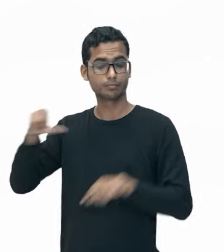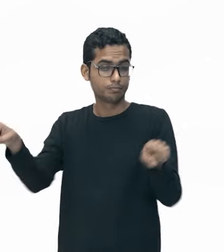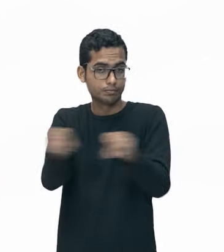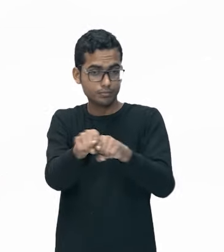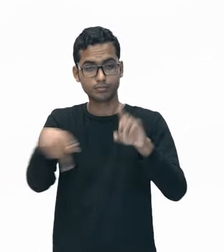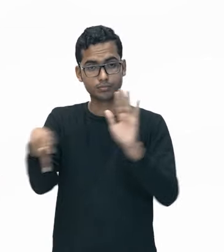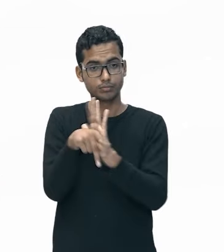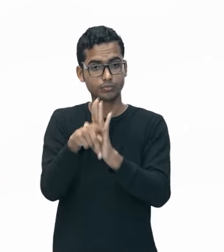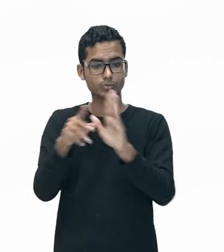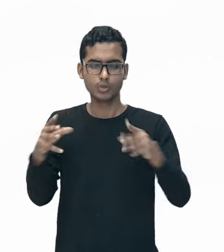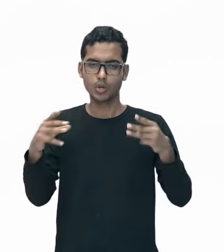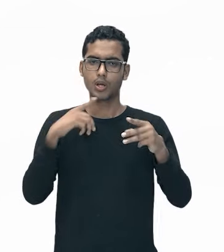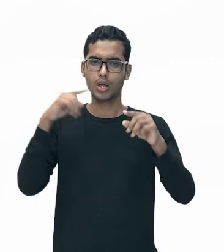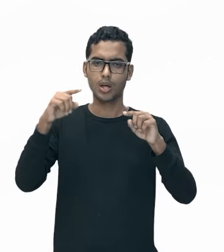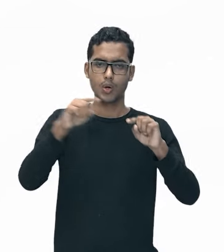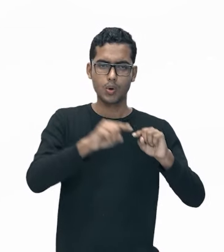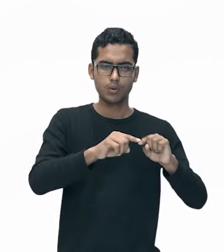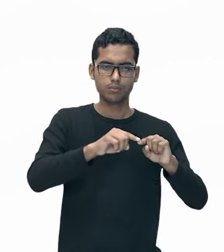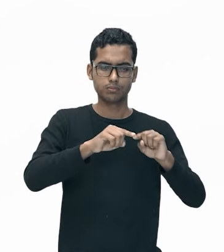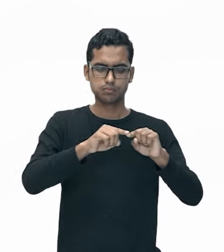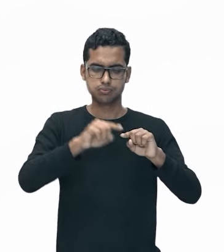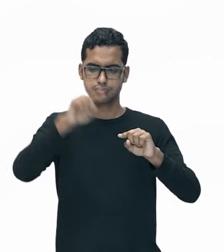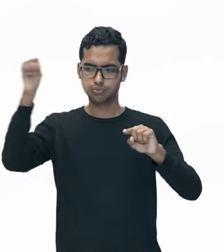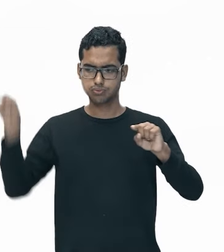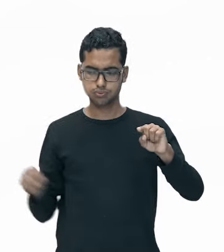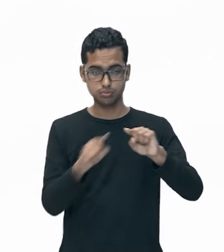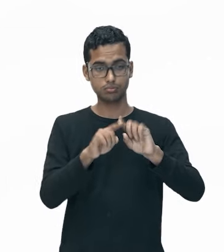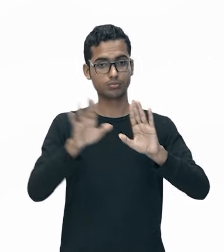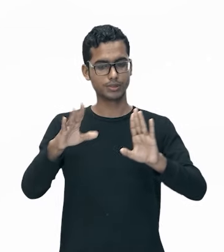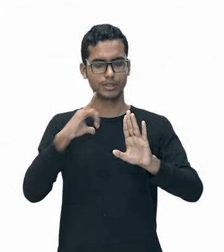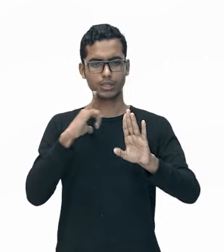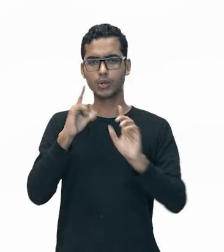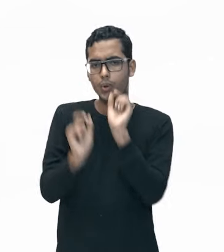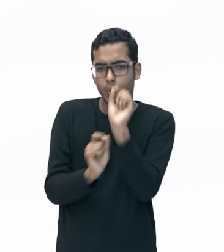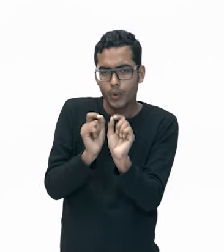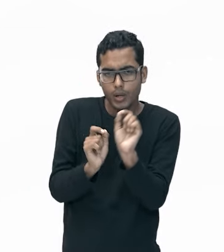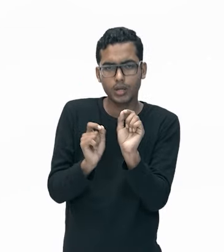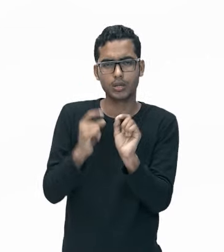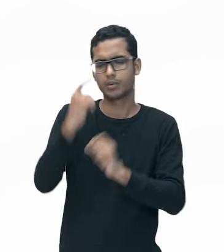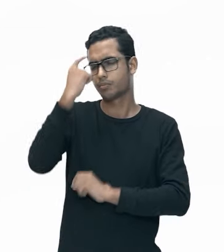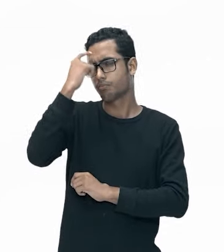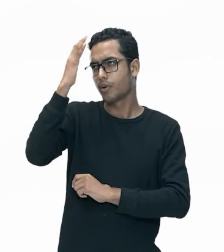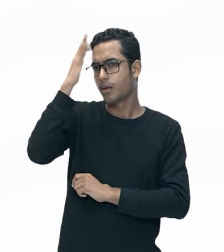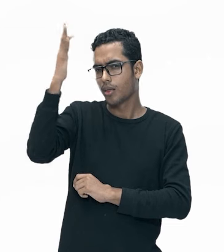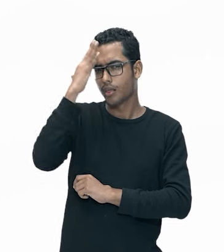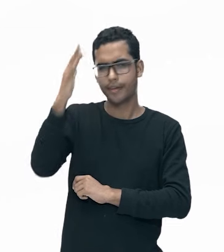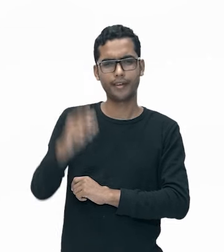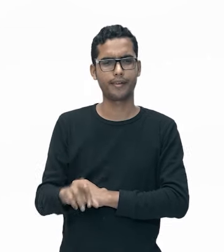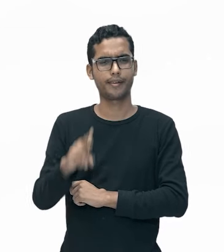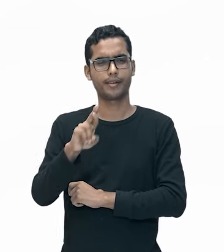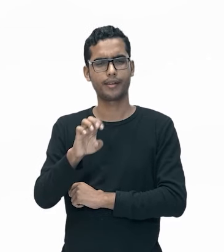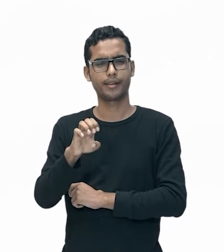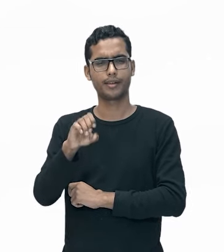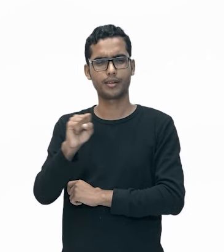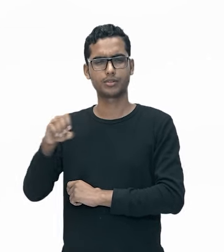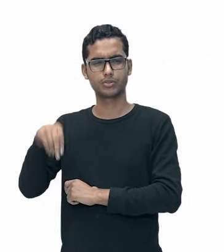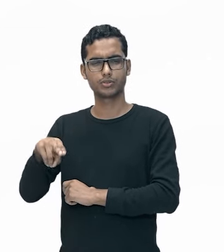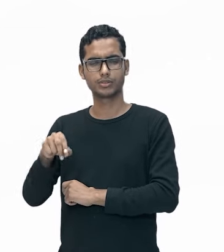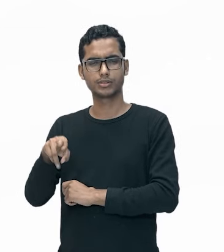fechada né o aromático mas ele possui esse eh essa ideia da ressonância que é quando nós temos as três